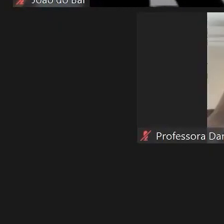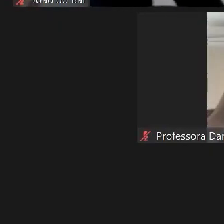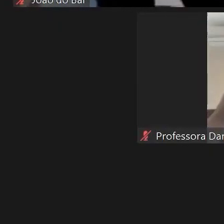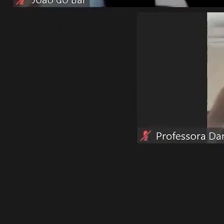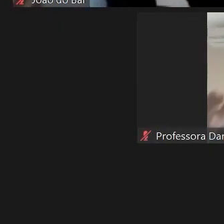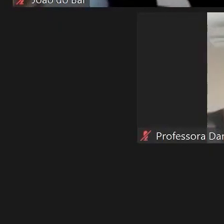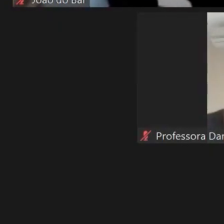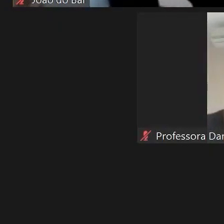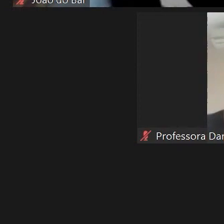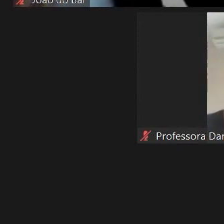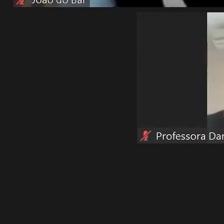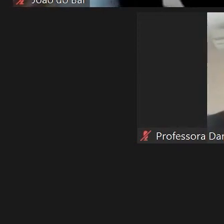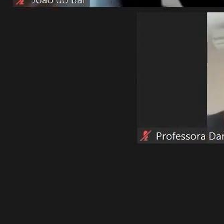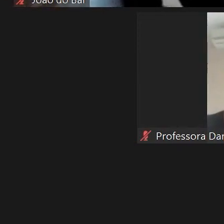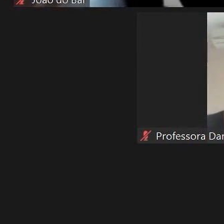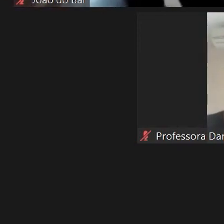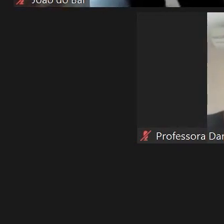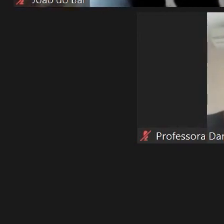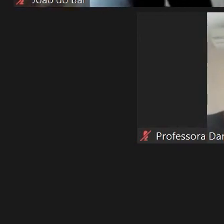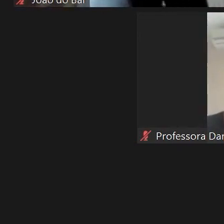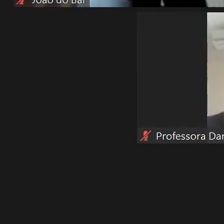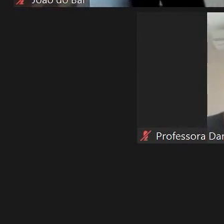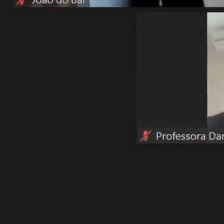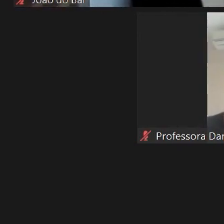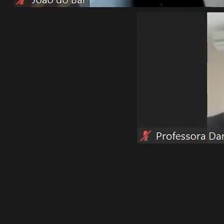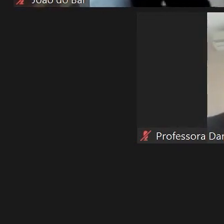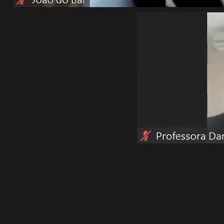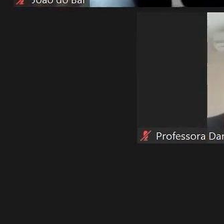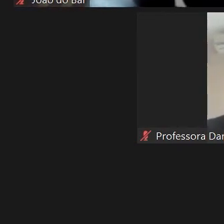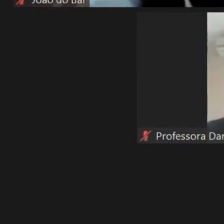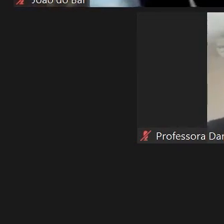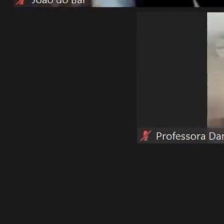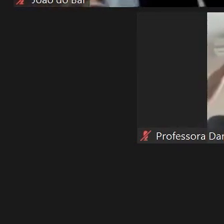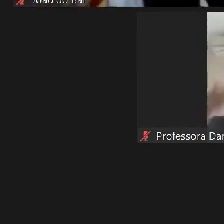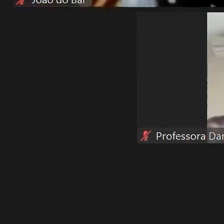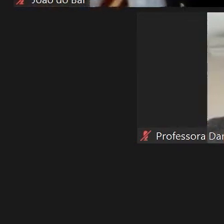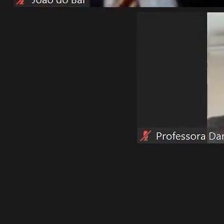Sob a proteção de Deus, iniciamos os nossos trabalhos.